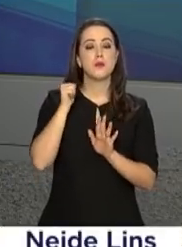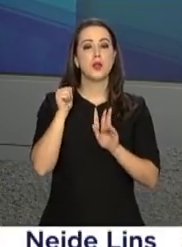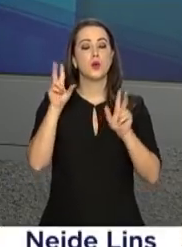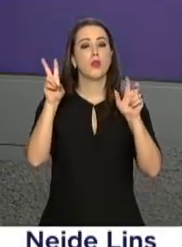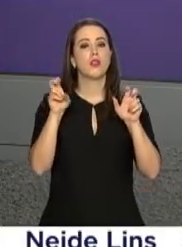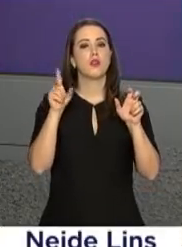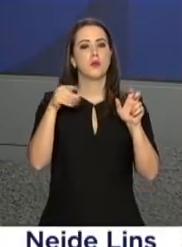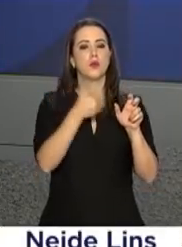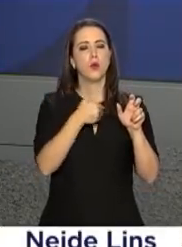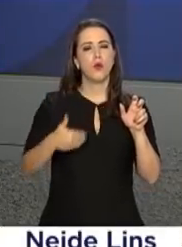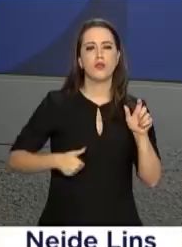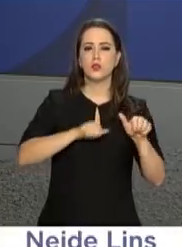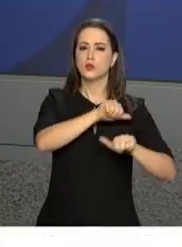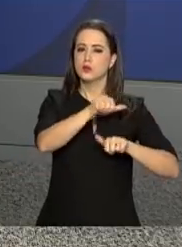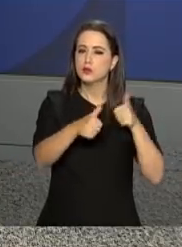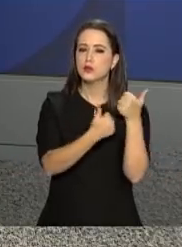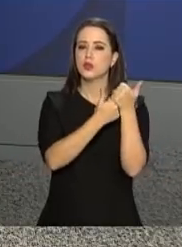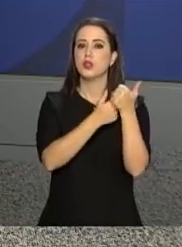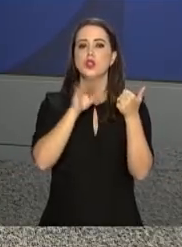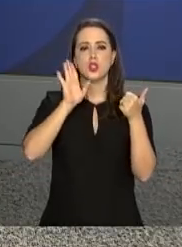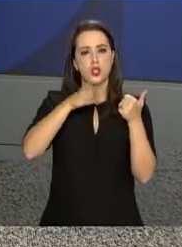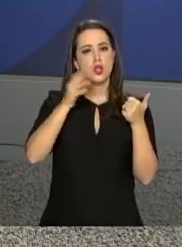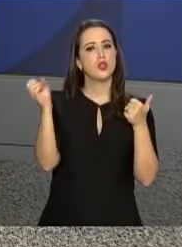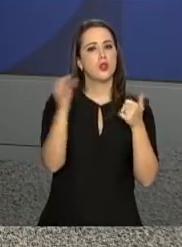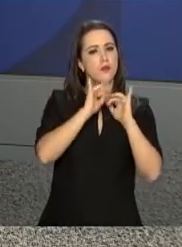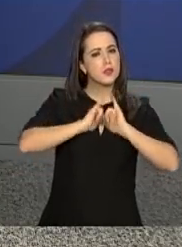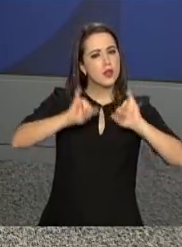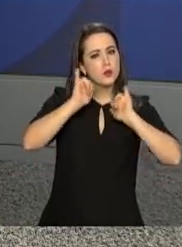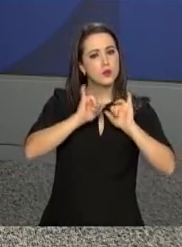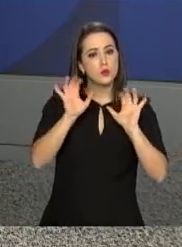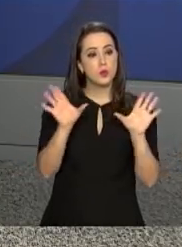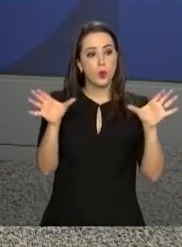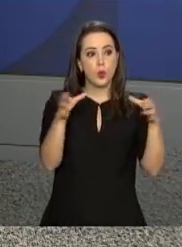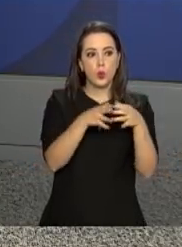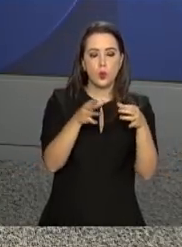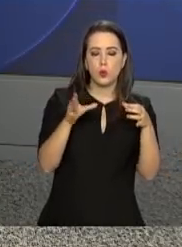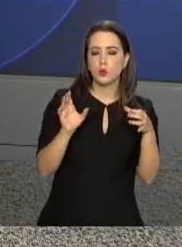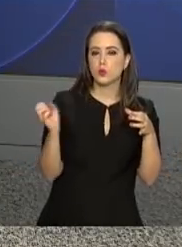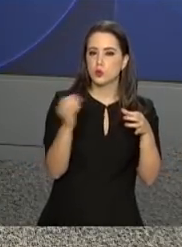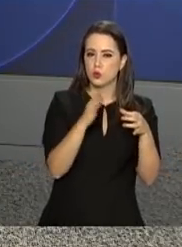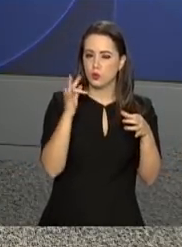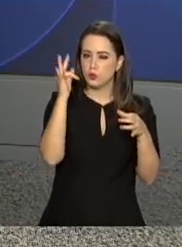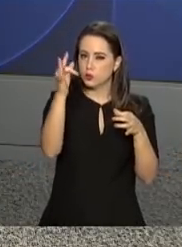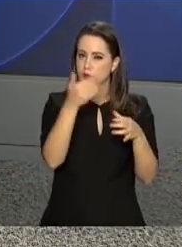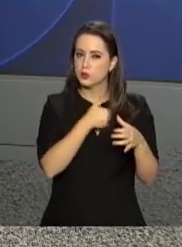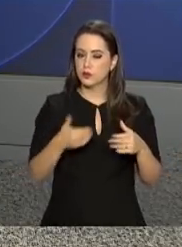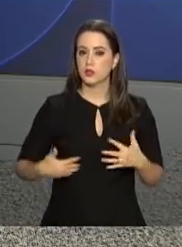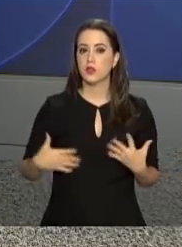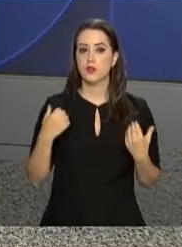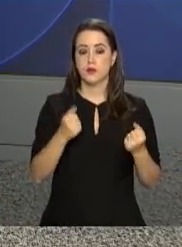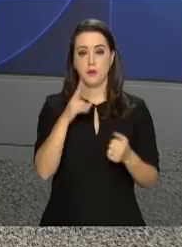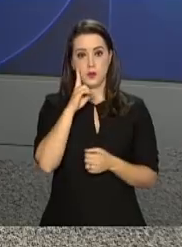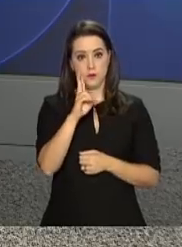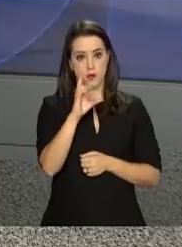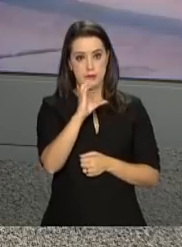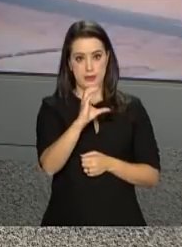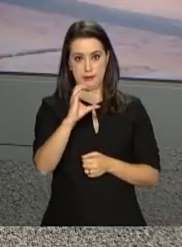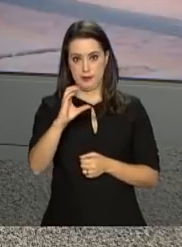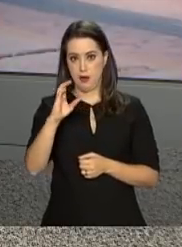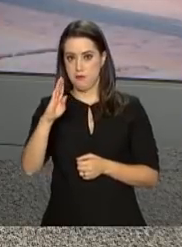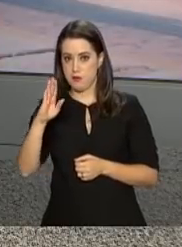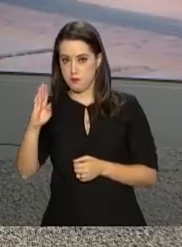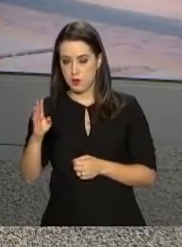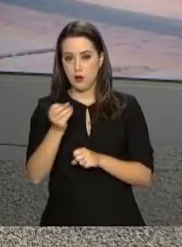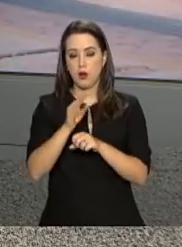tema é o governo de transição foram feitos novos anúncios para compor o próximo governo vamos agora ao CCBB conversar